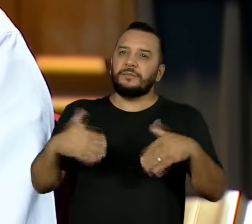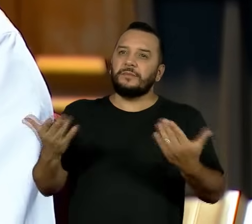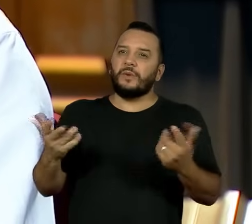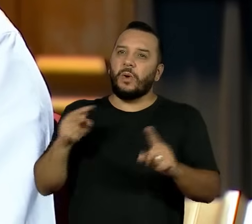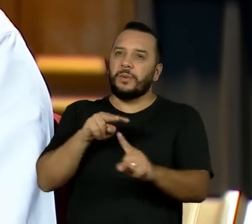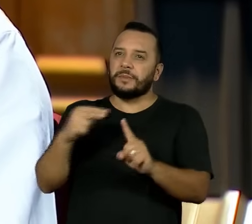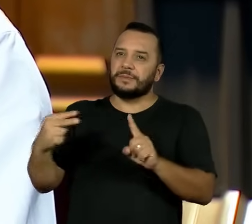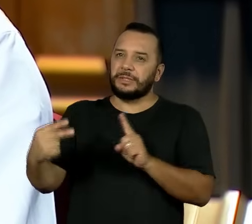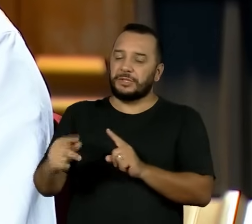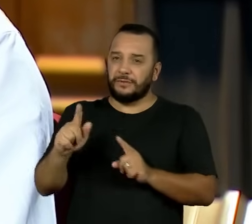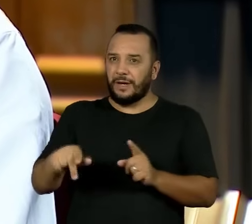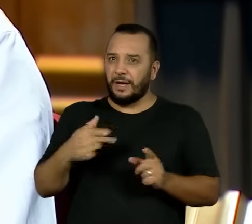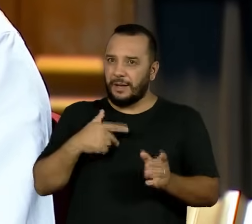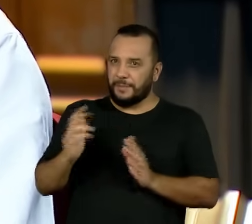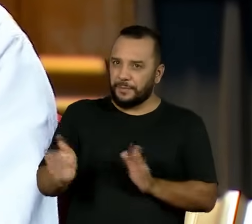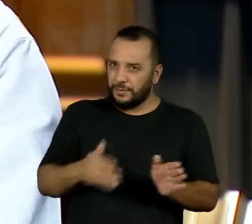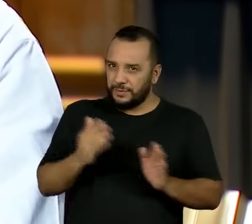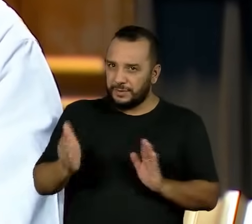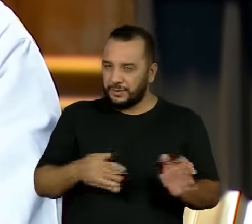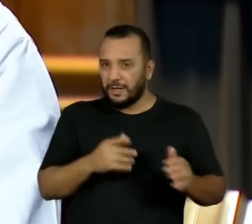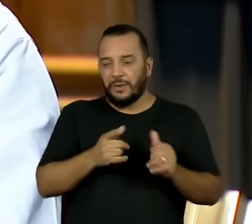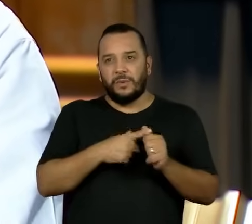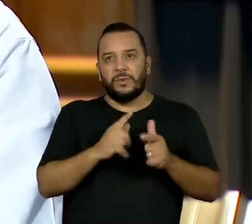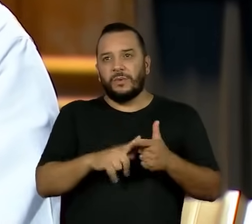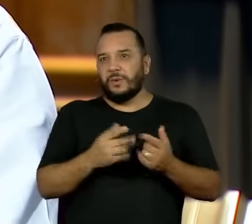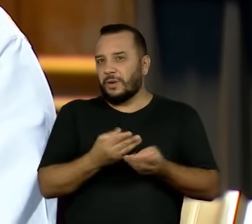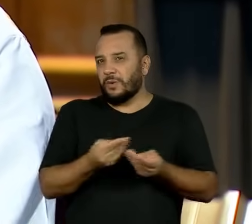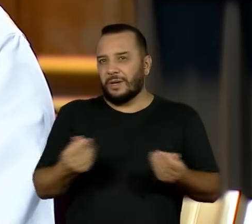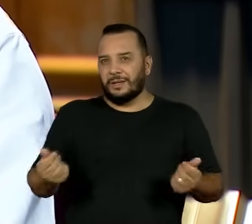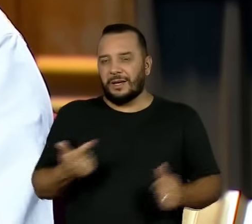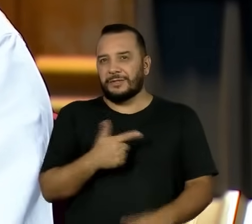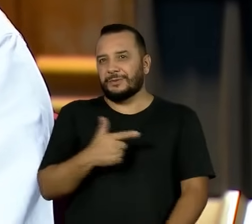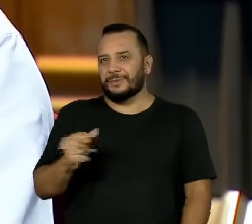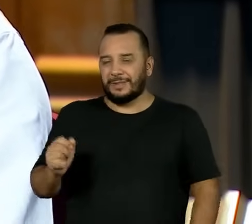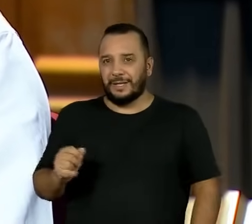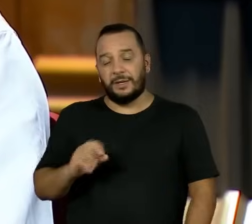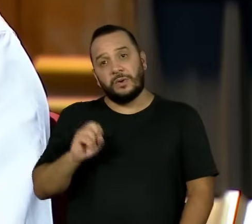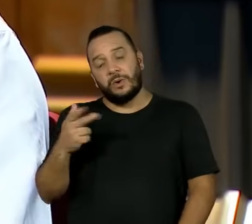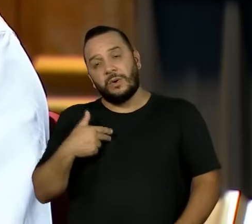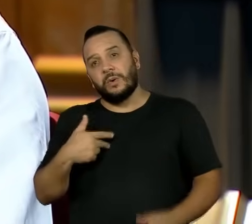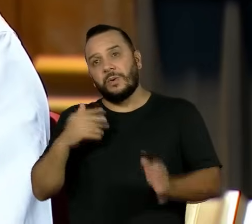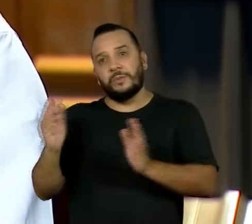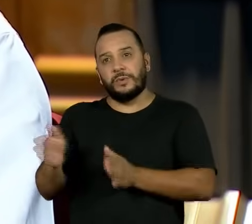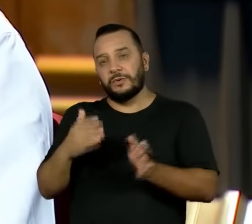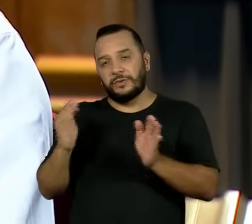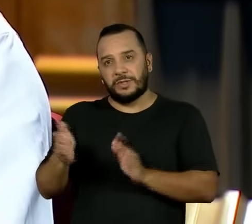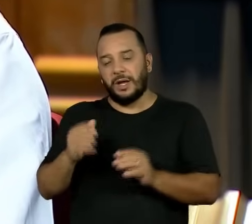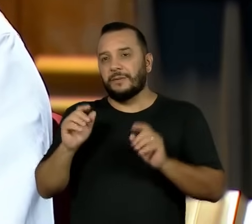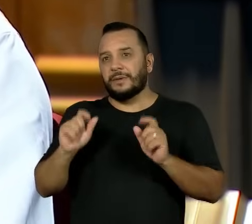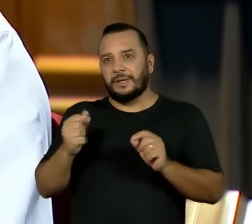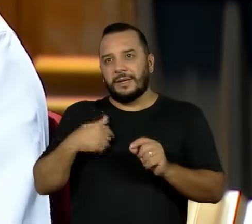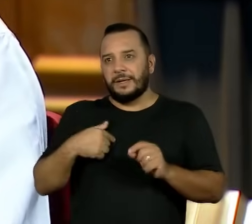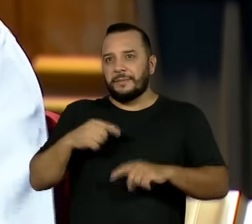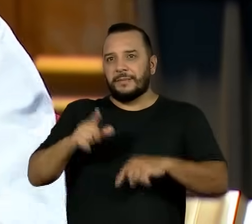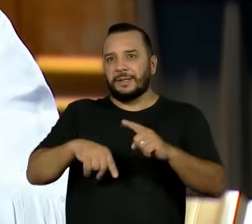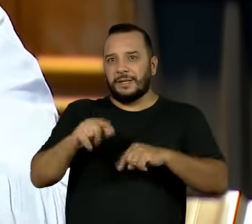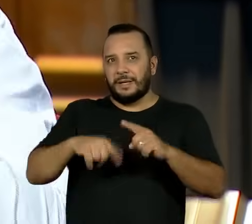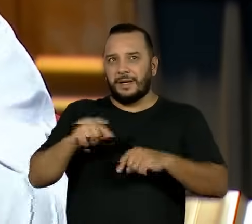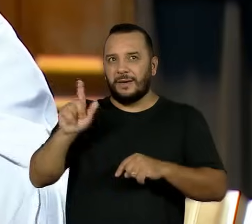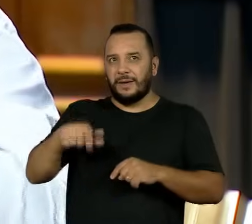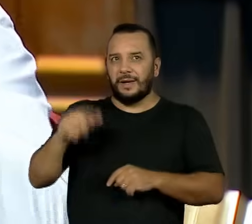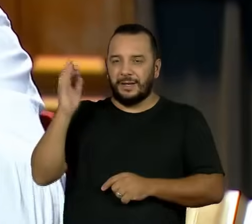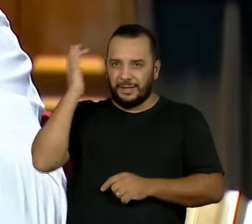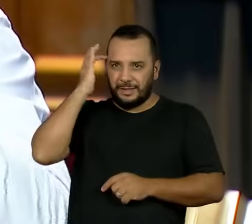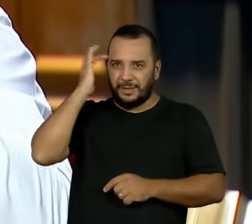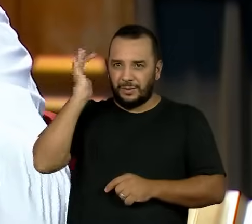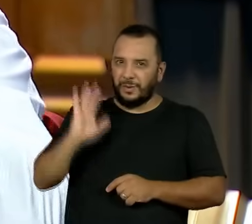Da produtividade sem qualidade, da produtividade material, intelectual. Eu acho que todo mundo